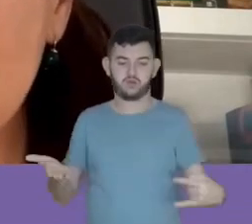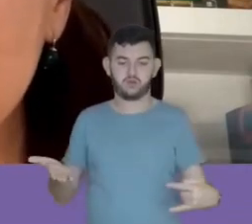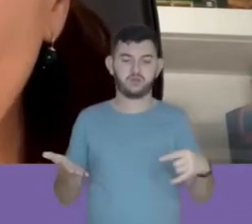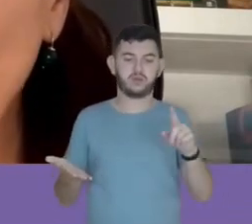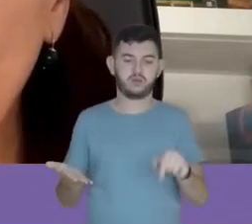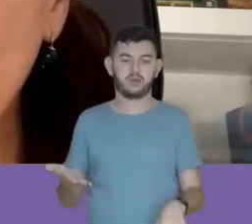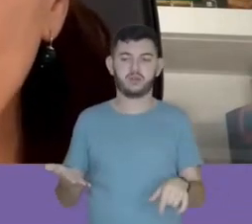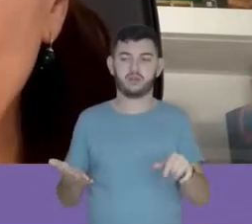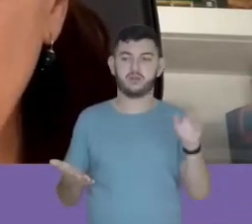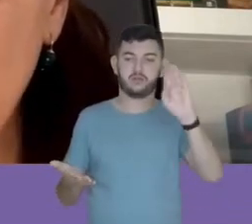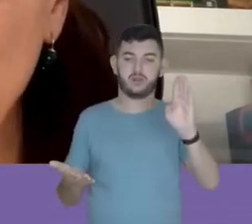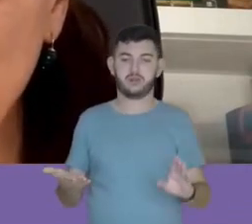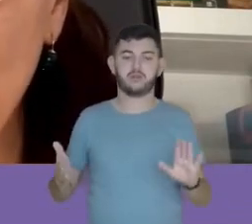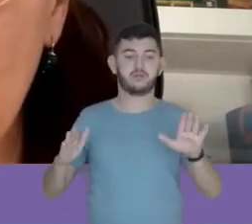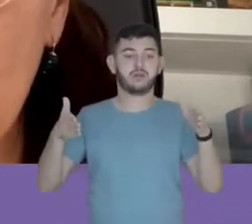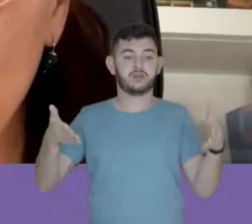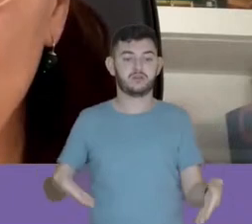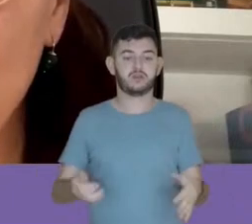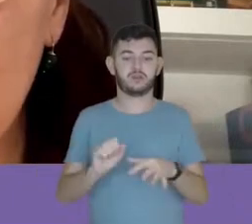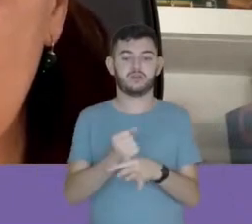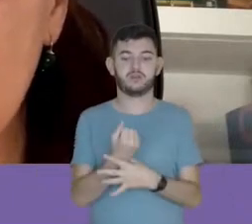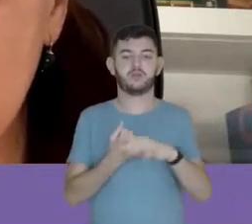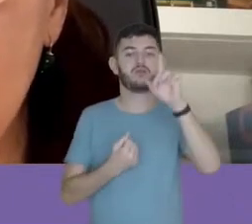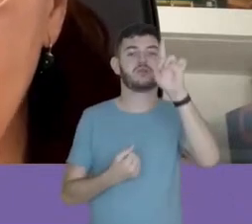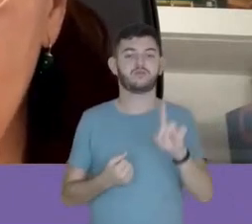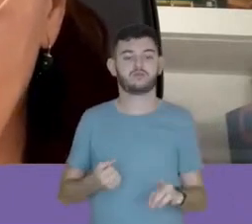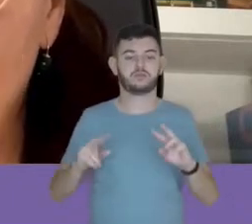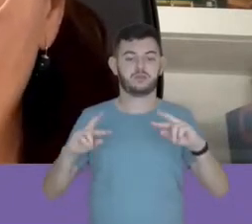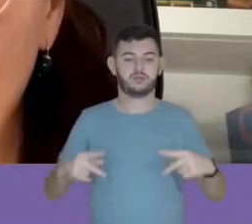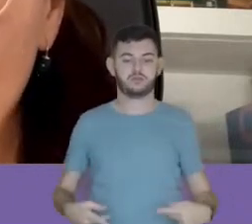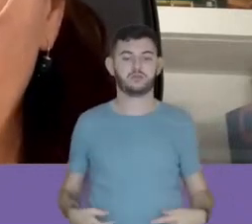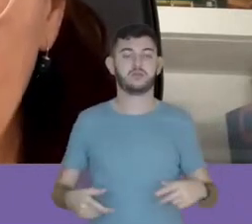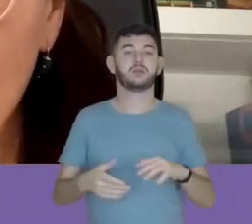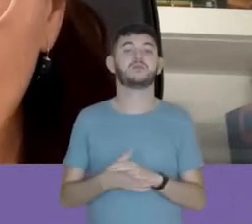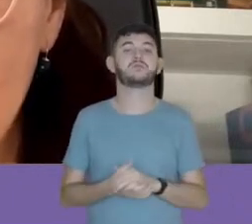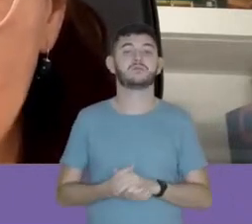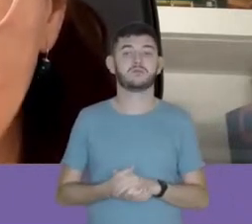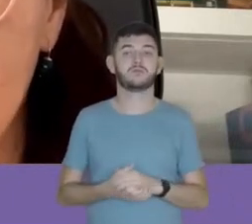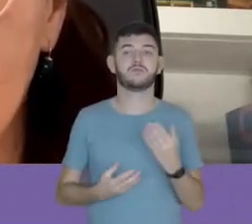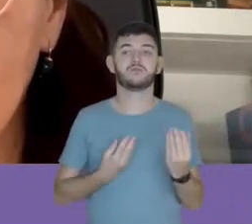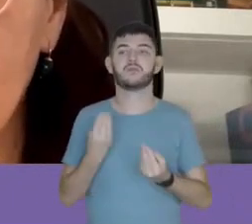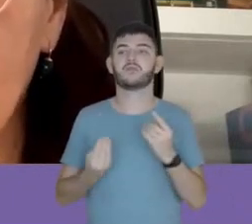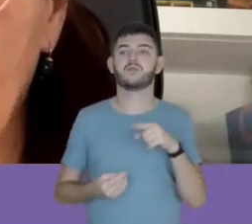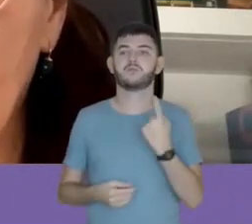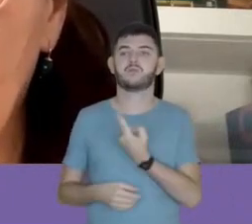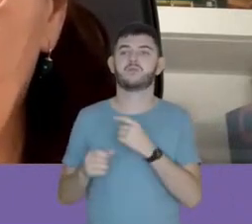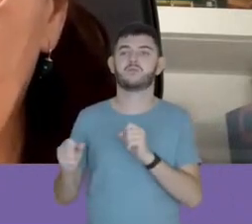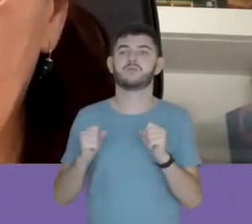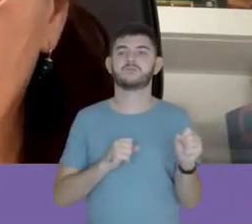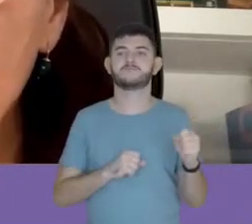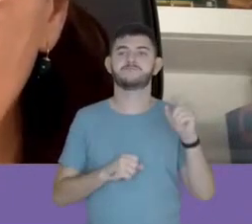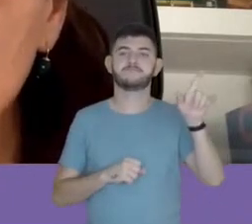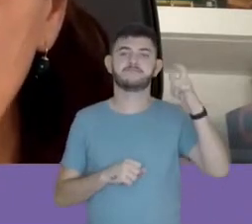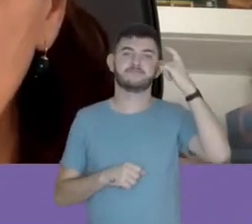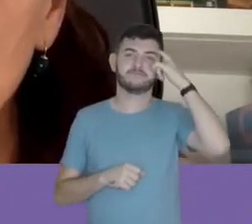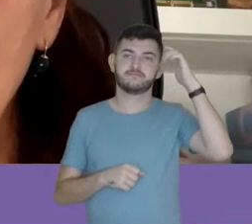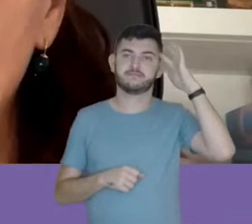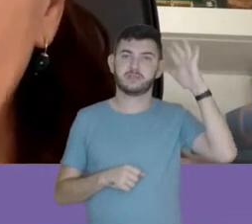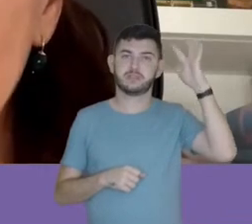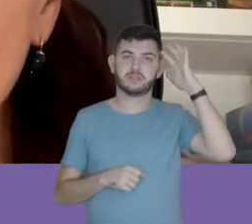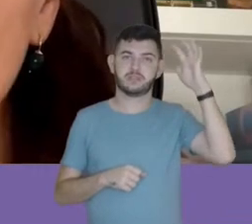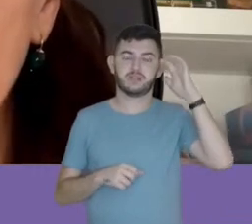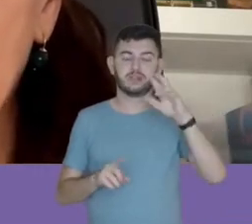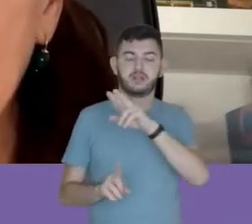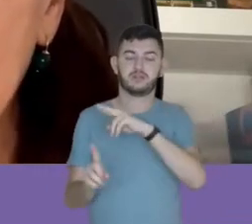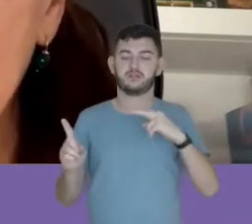signatário, que asseguram os direitos humanos, como nós podemos pensar na perspectiva